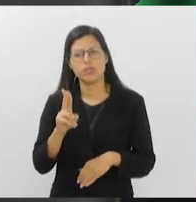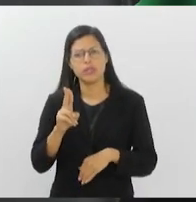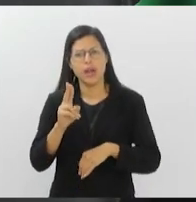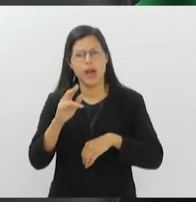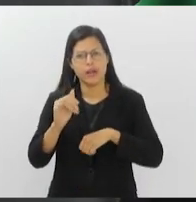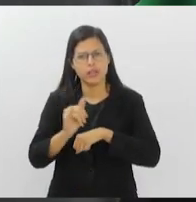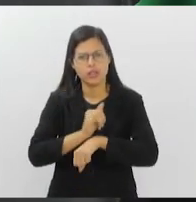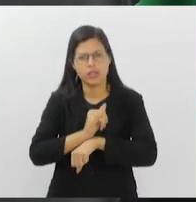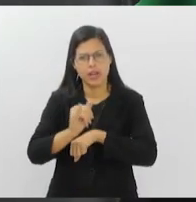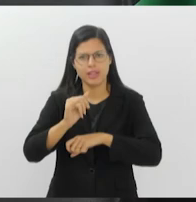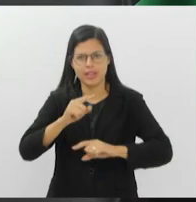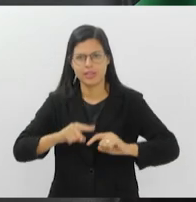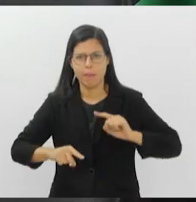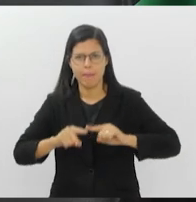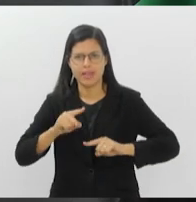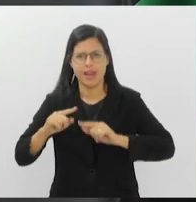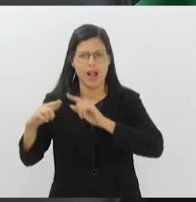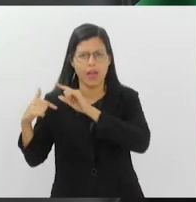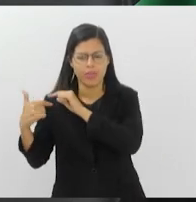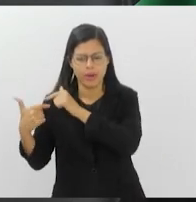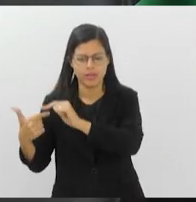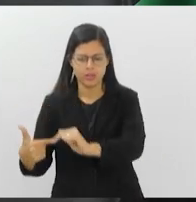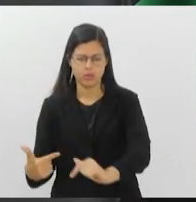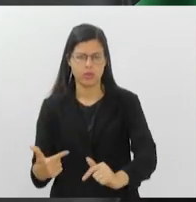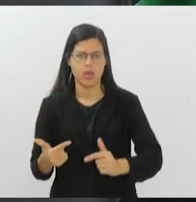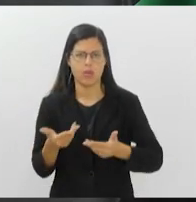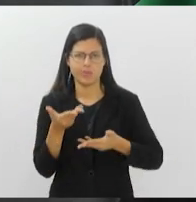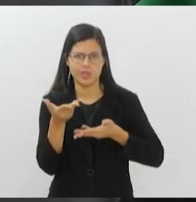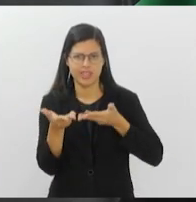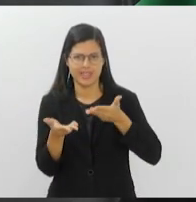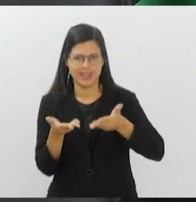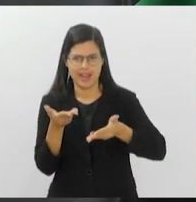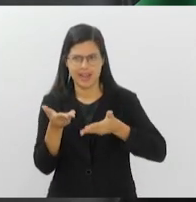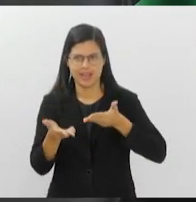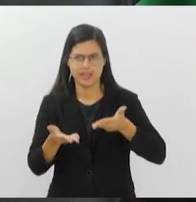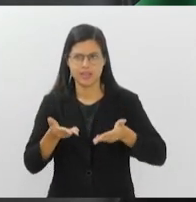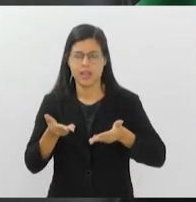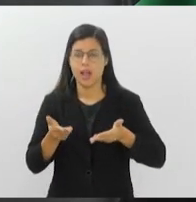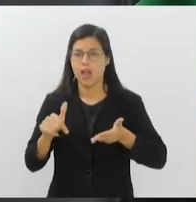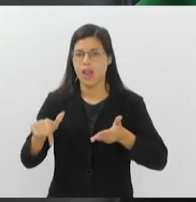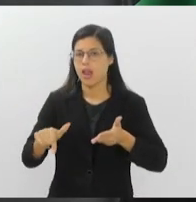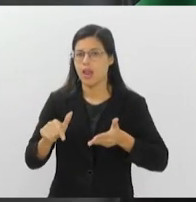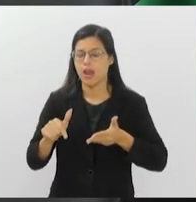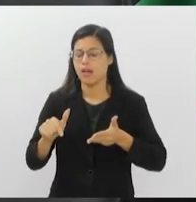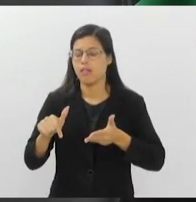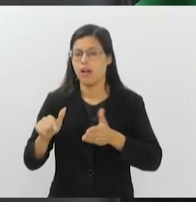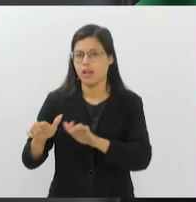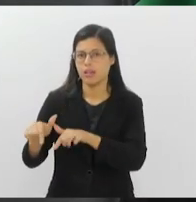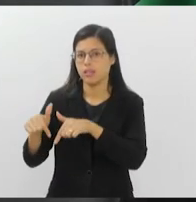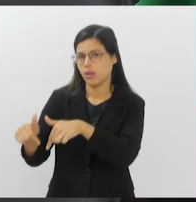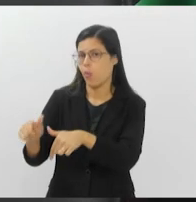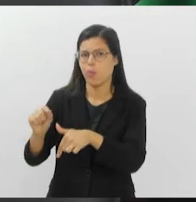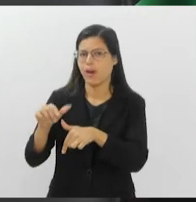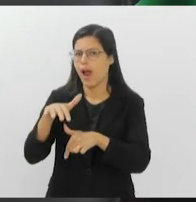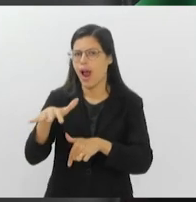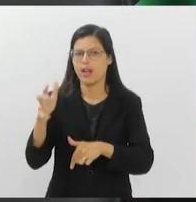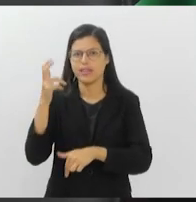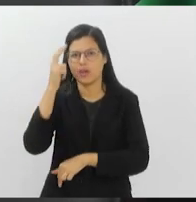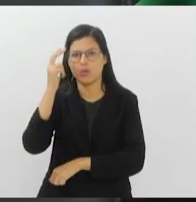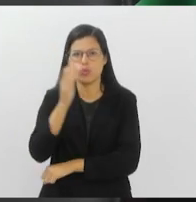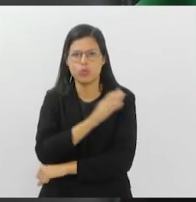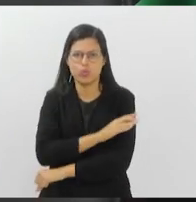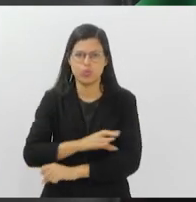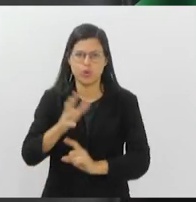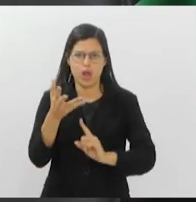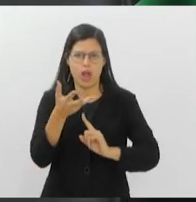e tradicionais de tratar essa questão, e ela parte para a cultura, ela parte exatamente para a arte, e